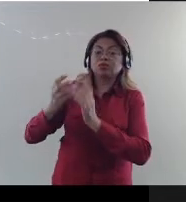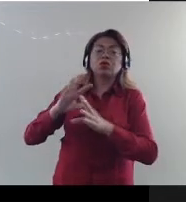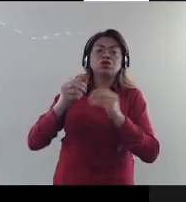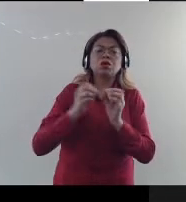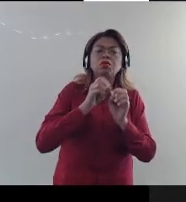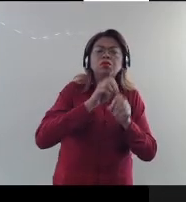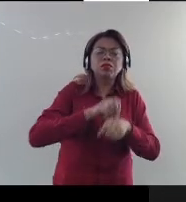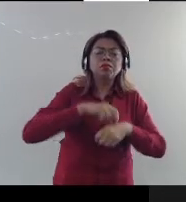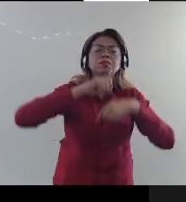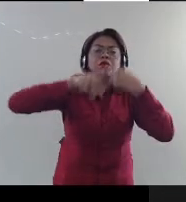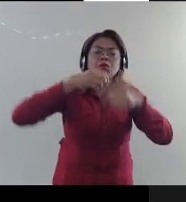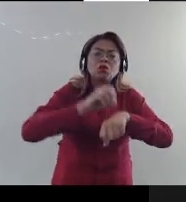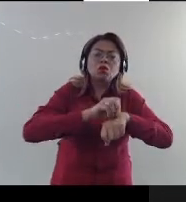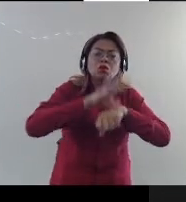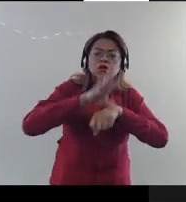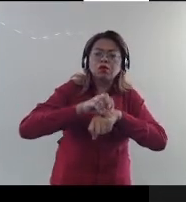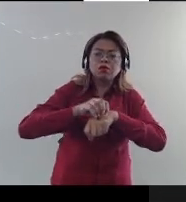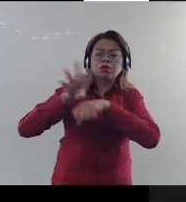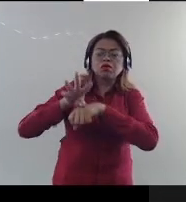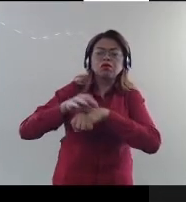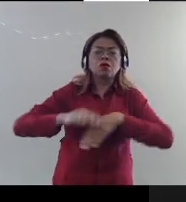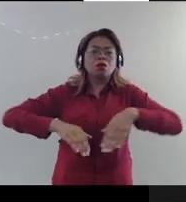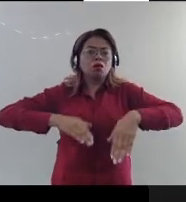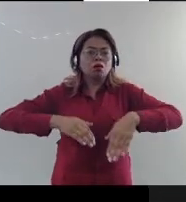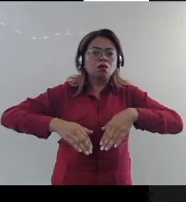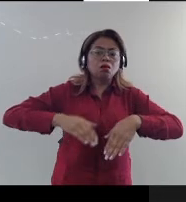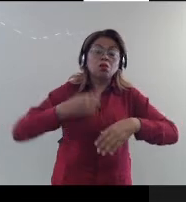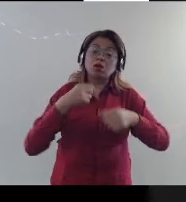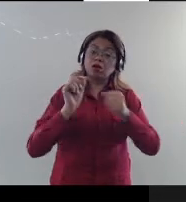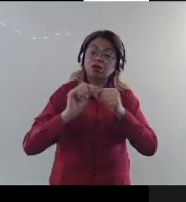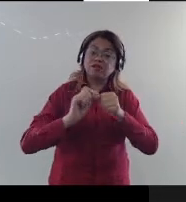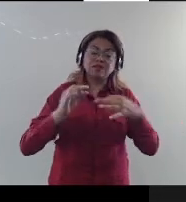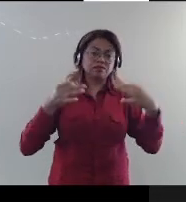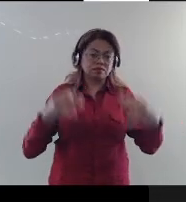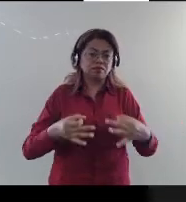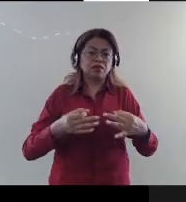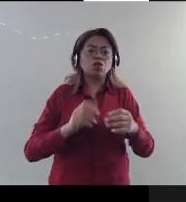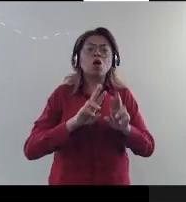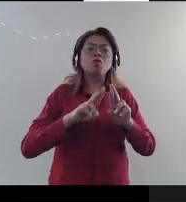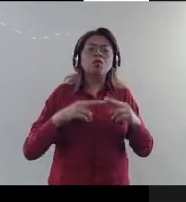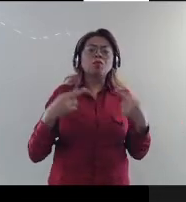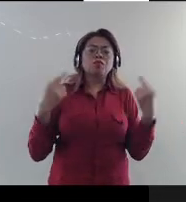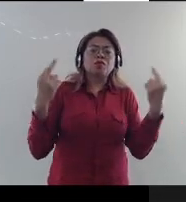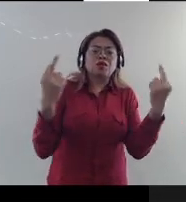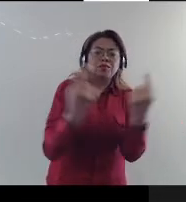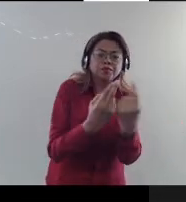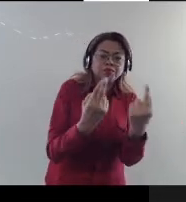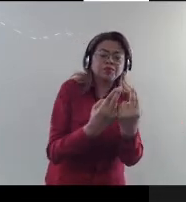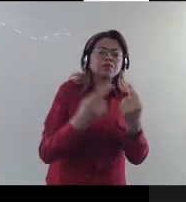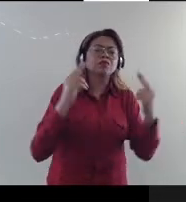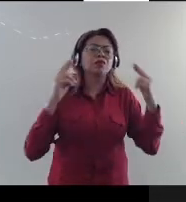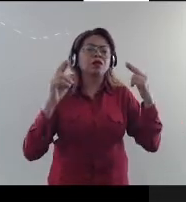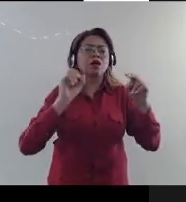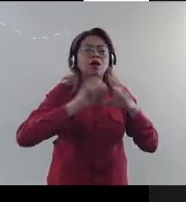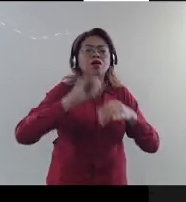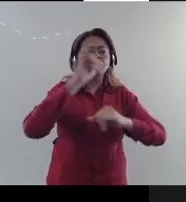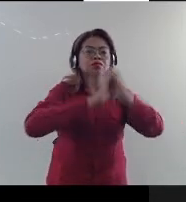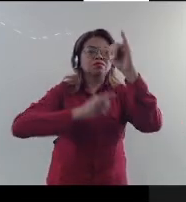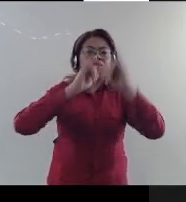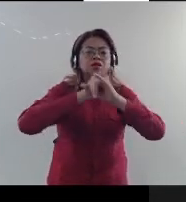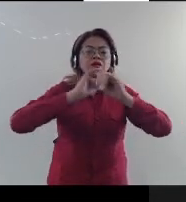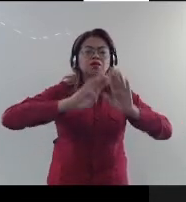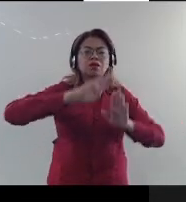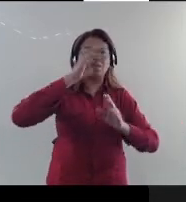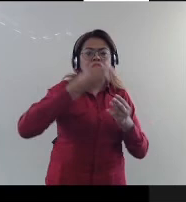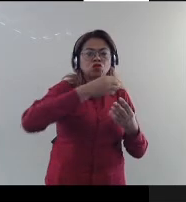vê, né? A própria rede social, normalmente, ela está organizada de uma maneira a entender os extremos. Quem está no